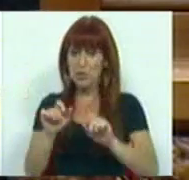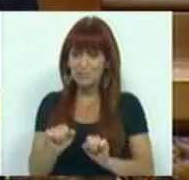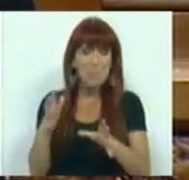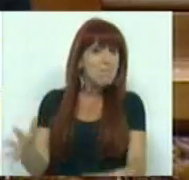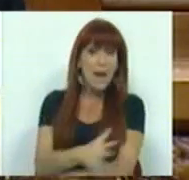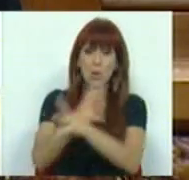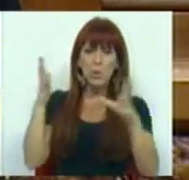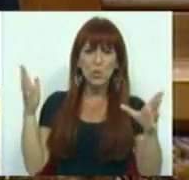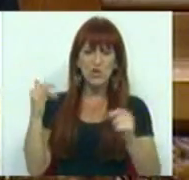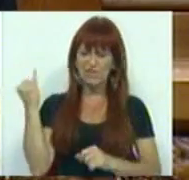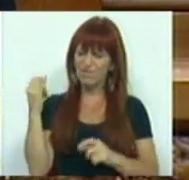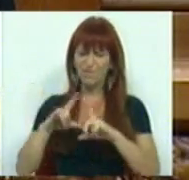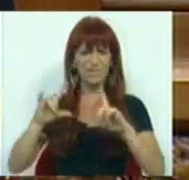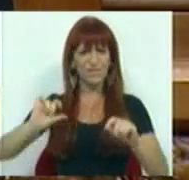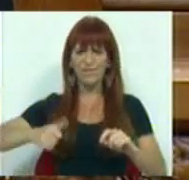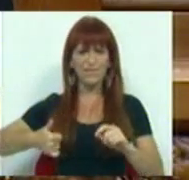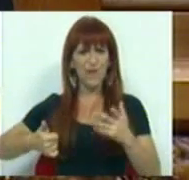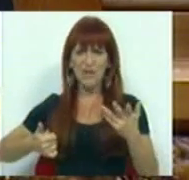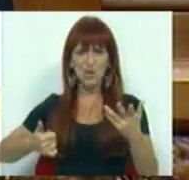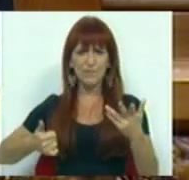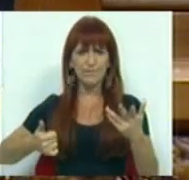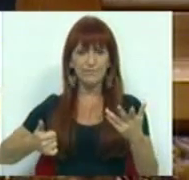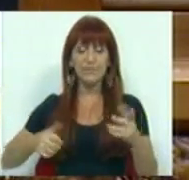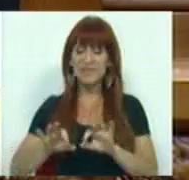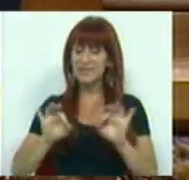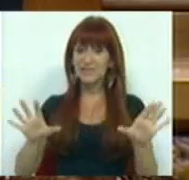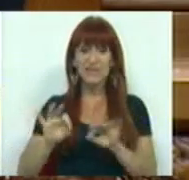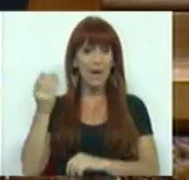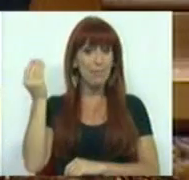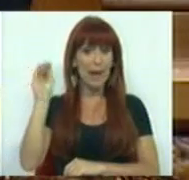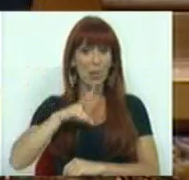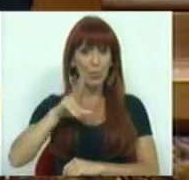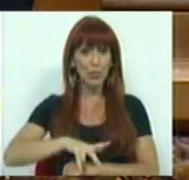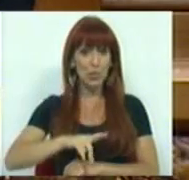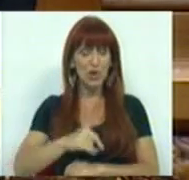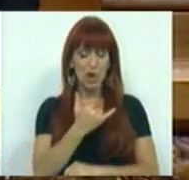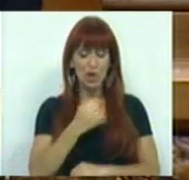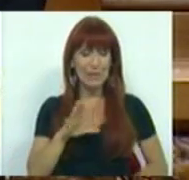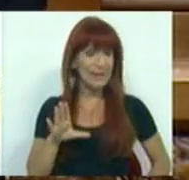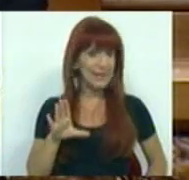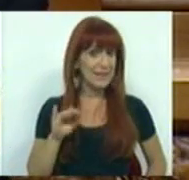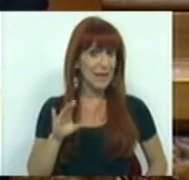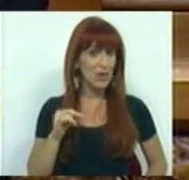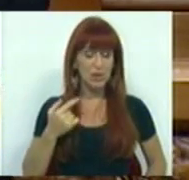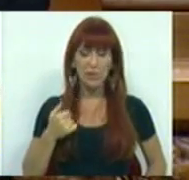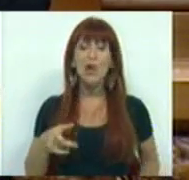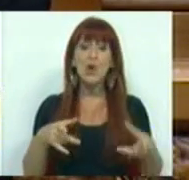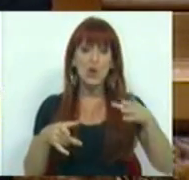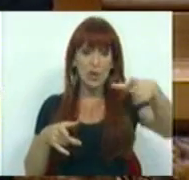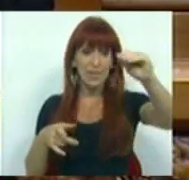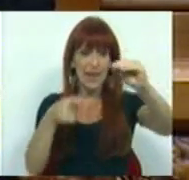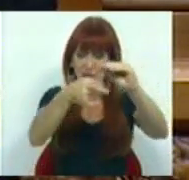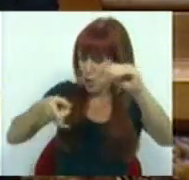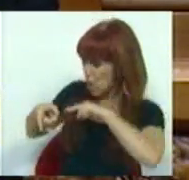sua maioria a falsos recibos verdes. De acordo com o Banco de Portugal, em 2010, 9 em cada